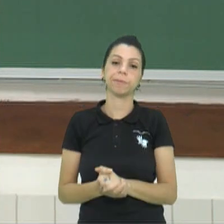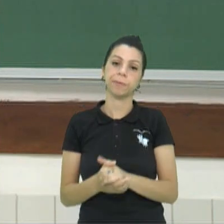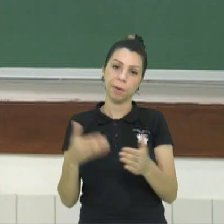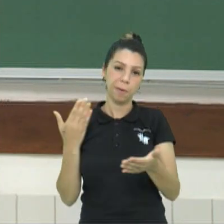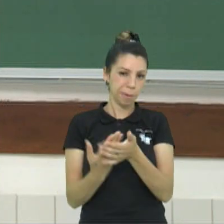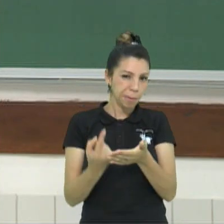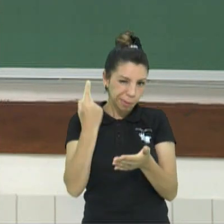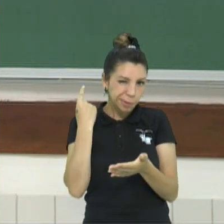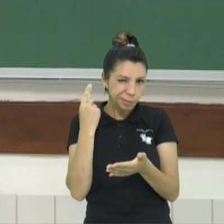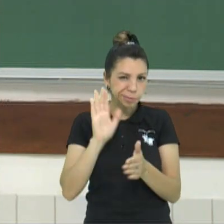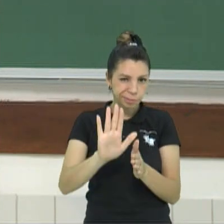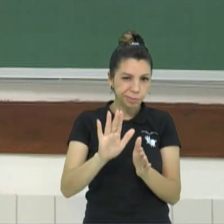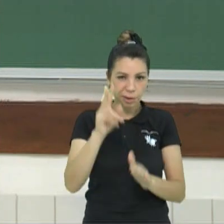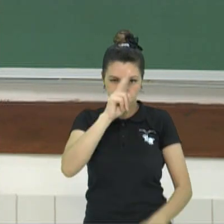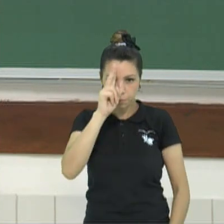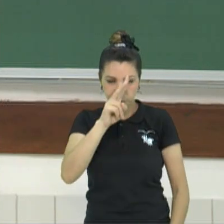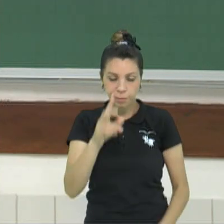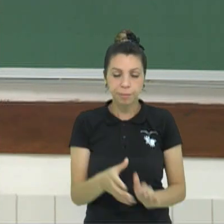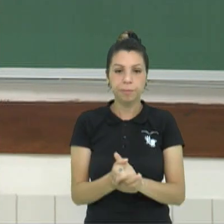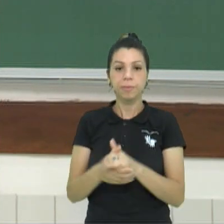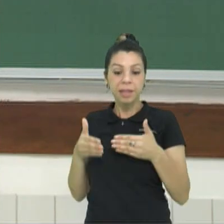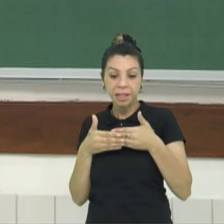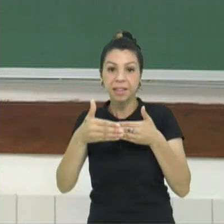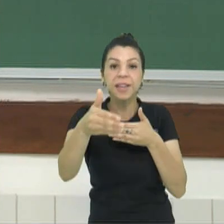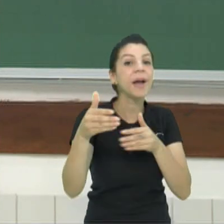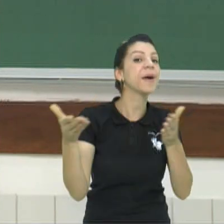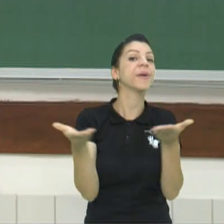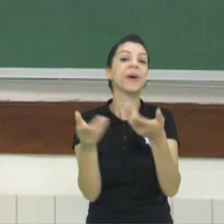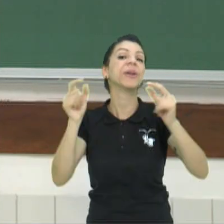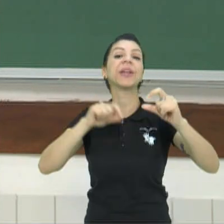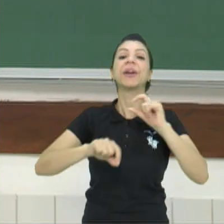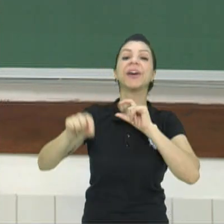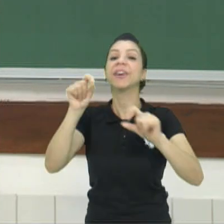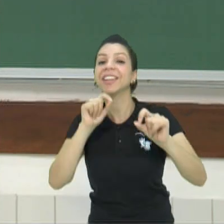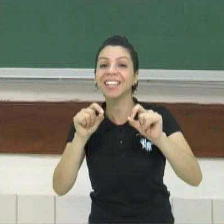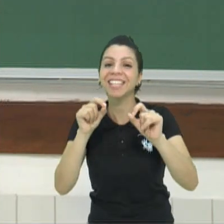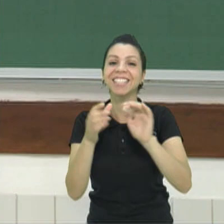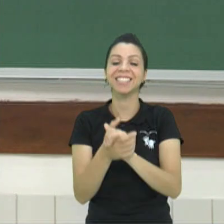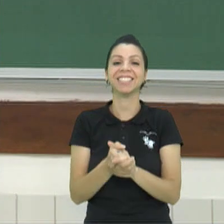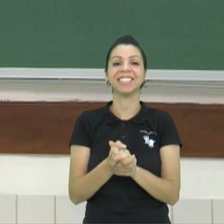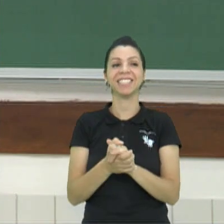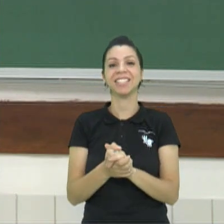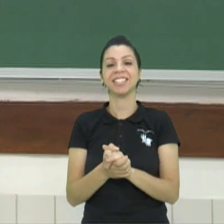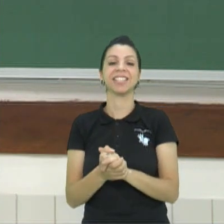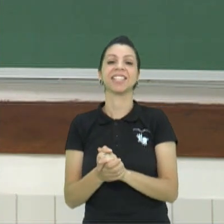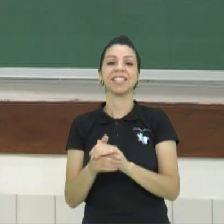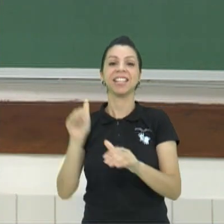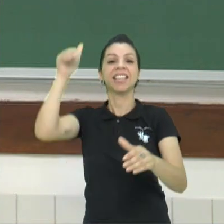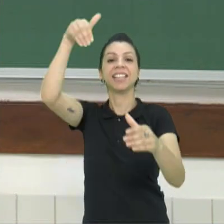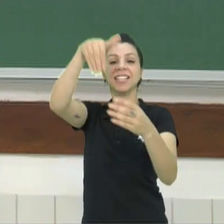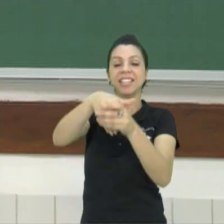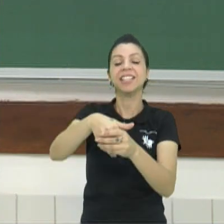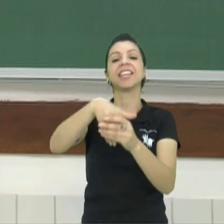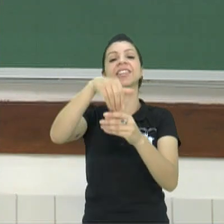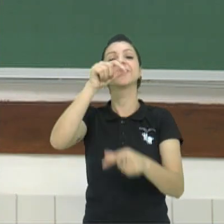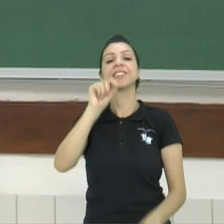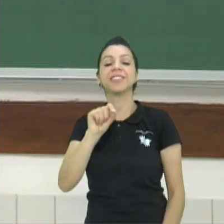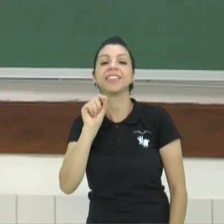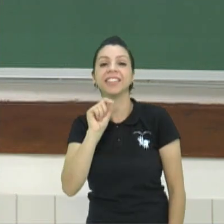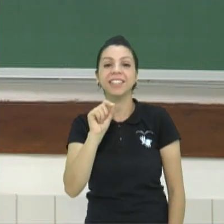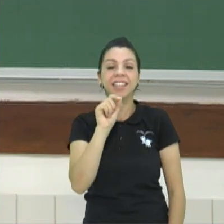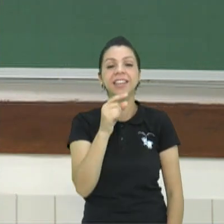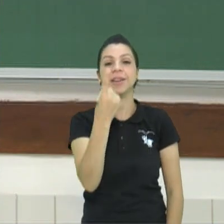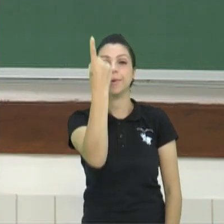isso, tá lembrado? E a aula de hoje? Hoje nós vamos falar sobre a eleição de